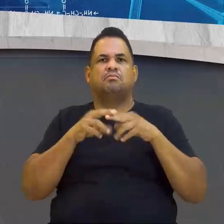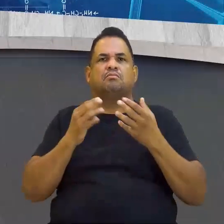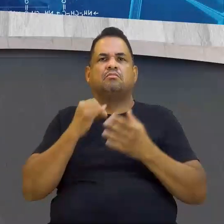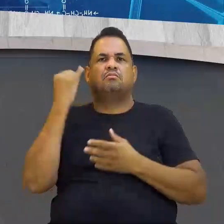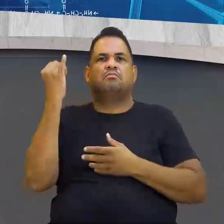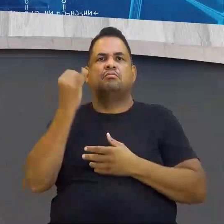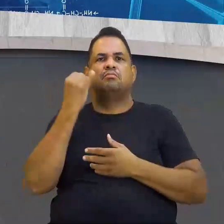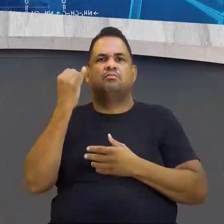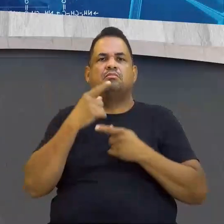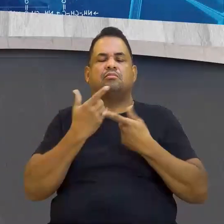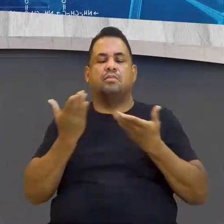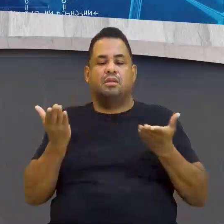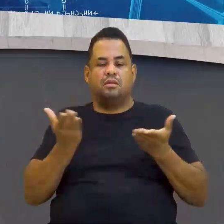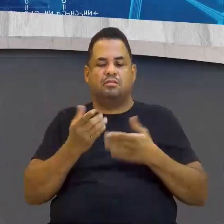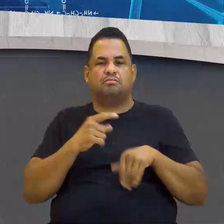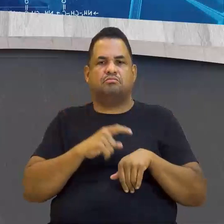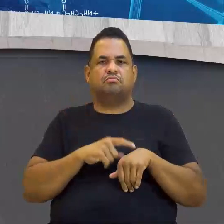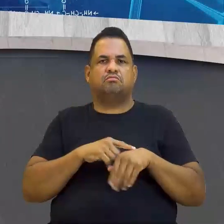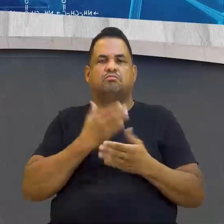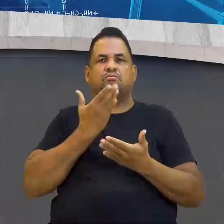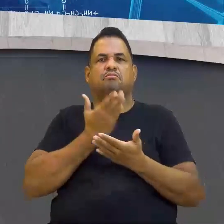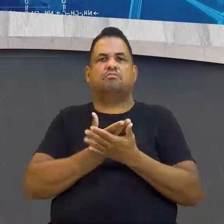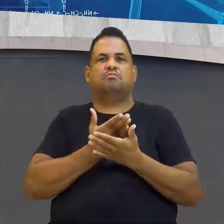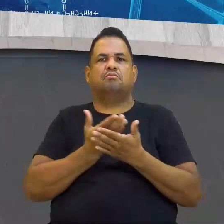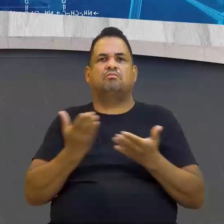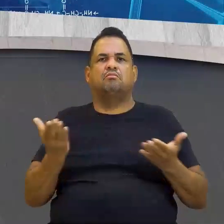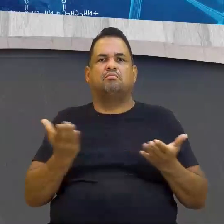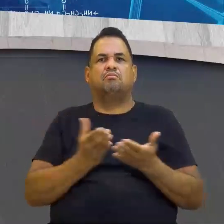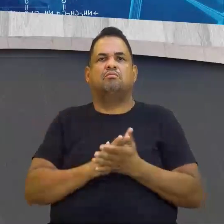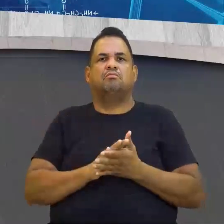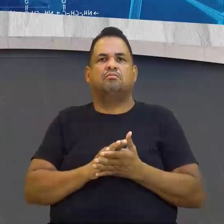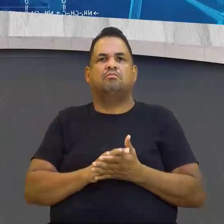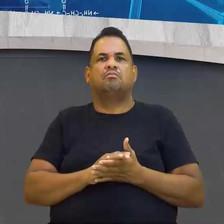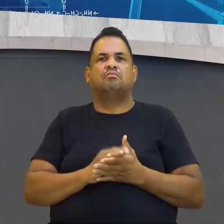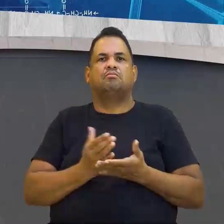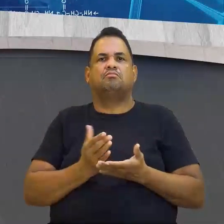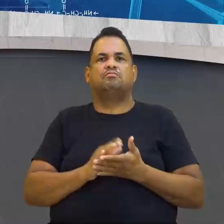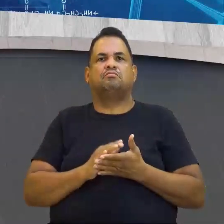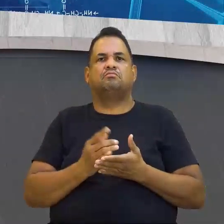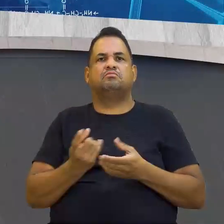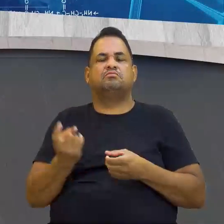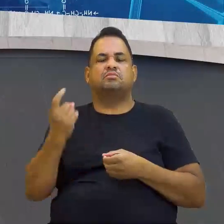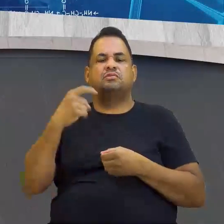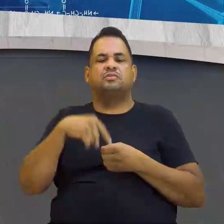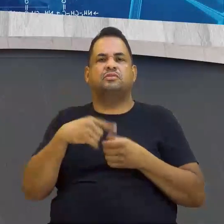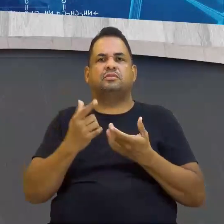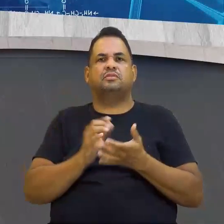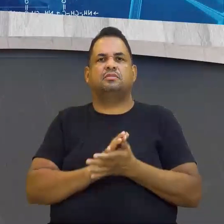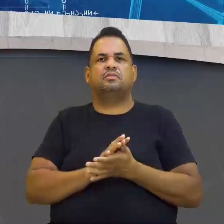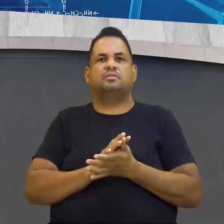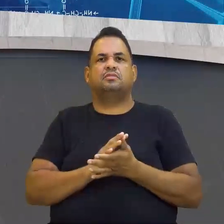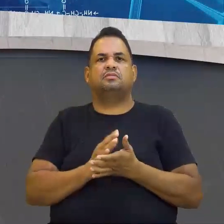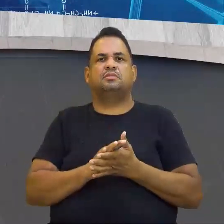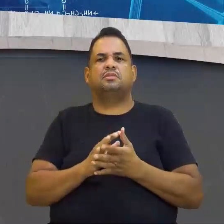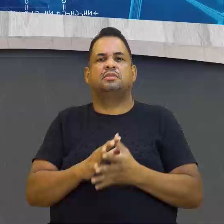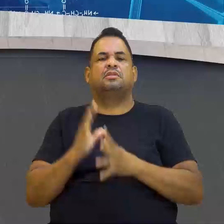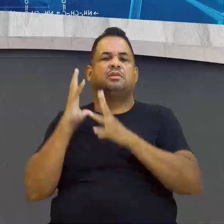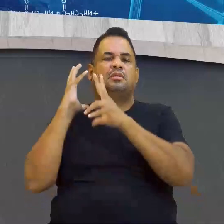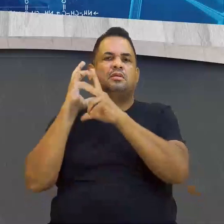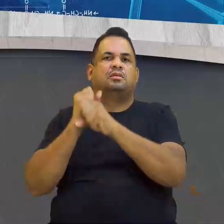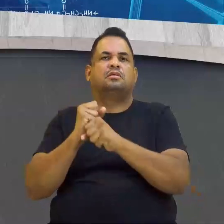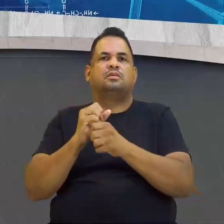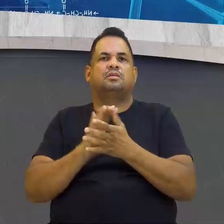importância desse momento nessa aula sobre eles. No mais, a gente volta já já com a revisão para a